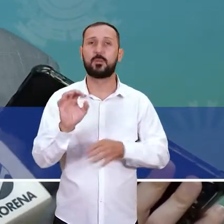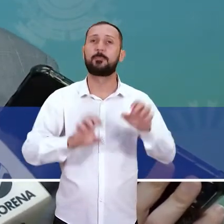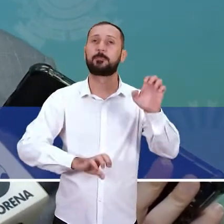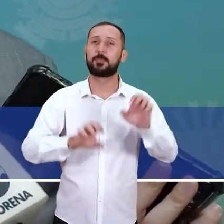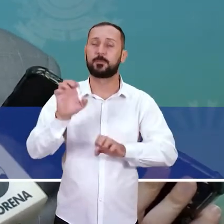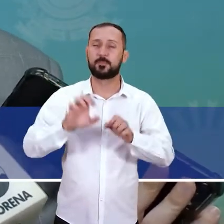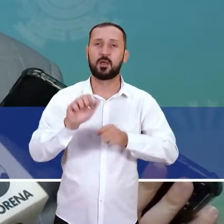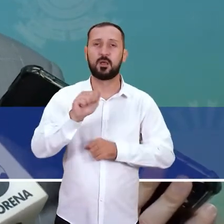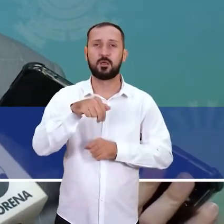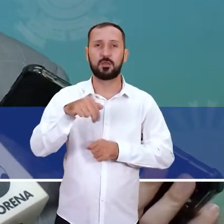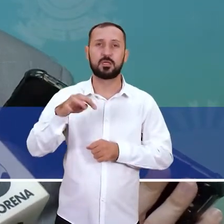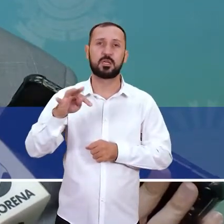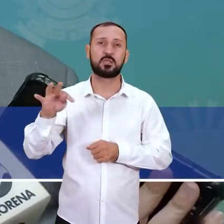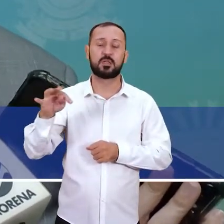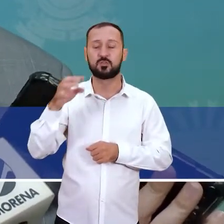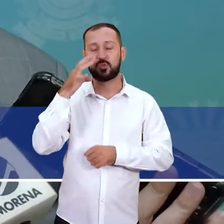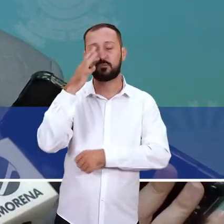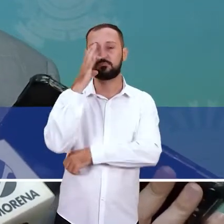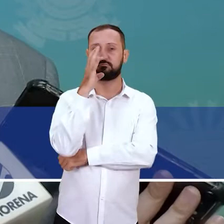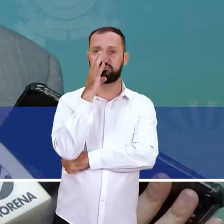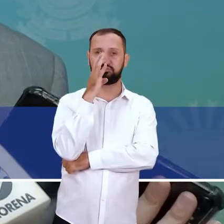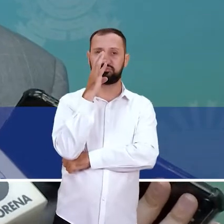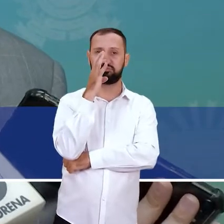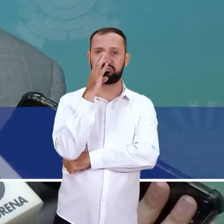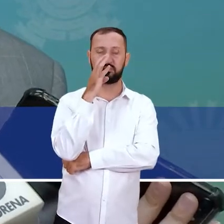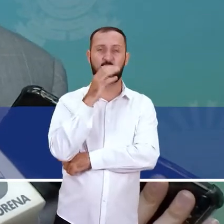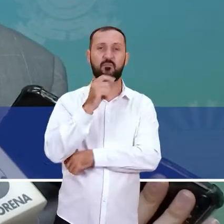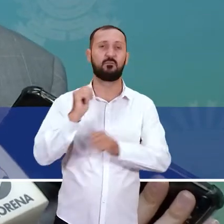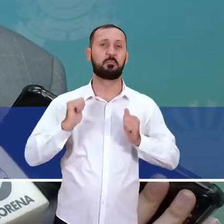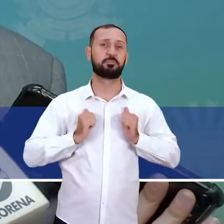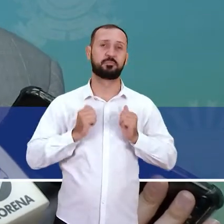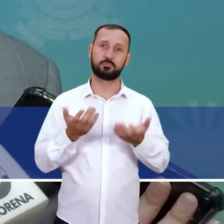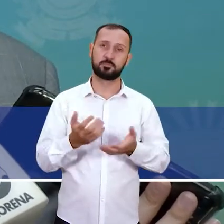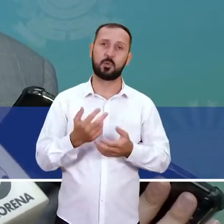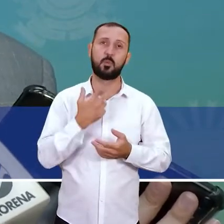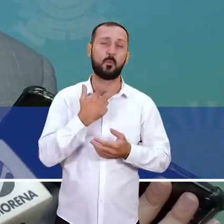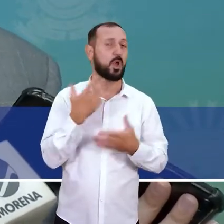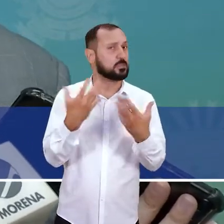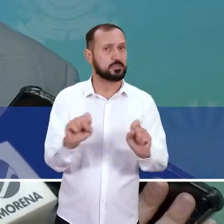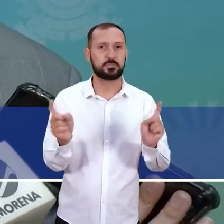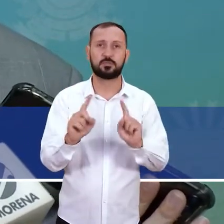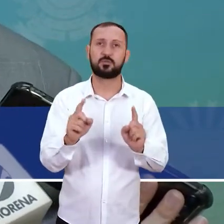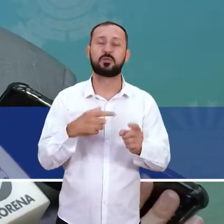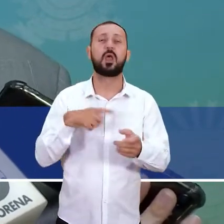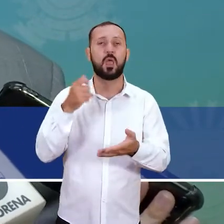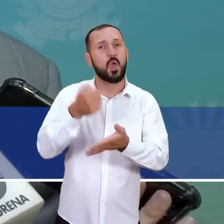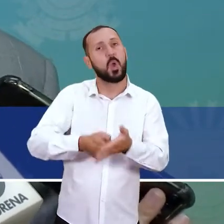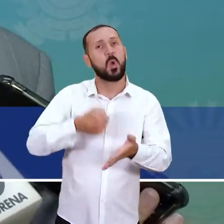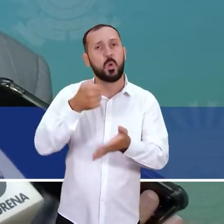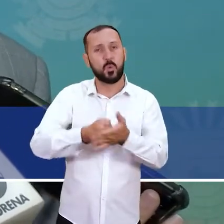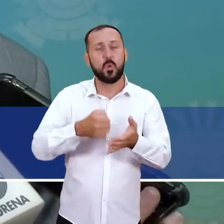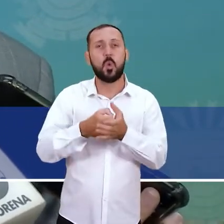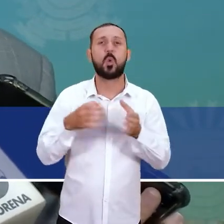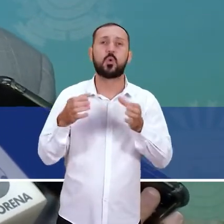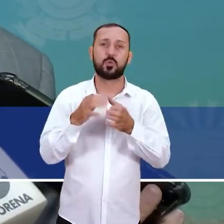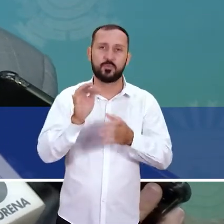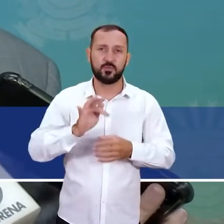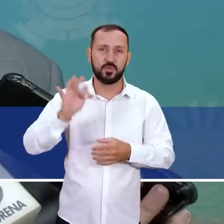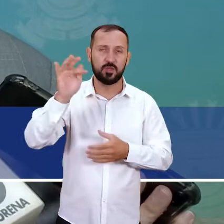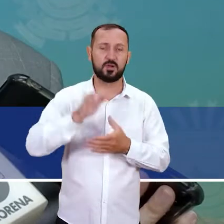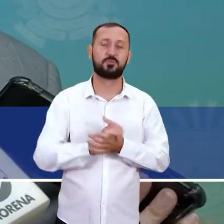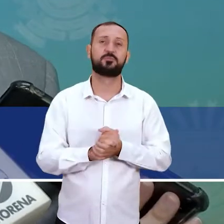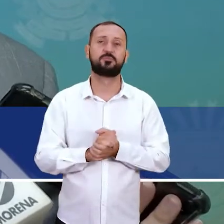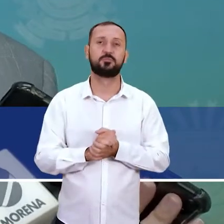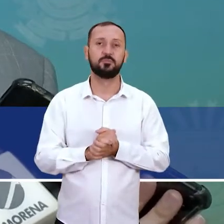estado, e a Agência Nacional, a NTT, praticamente assistiu a esse processo. Nós não podemos permitir que isso aconteça. Então,